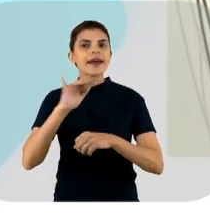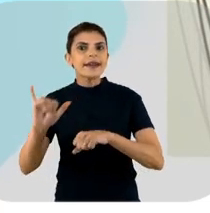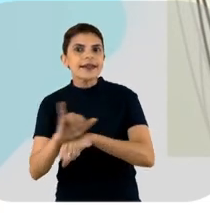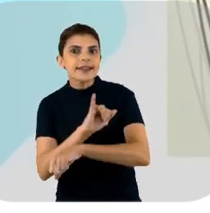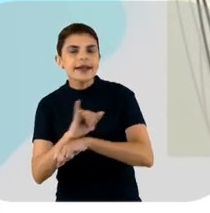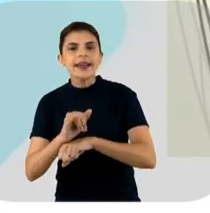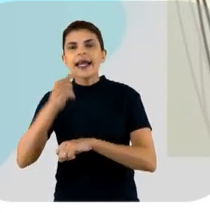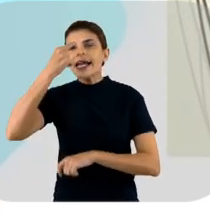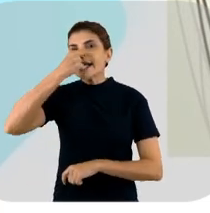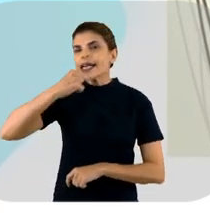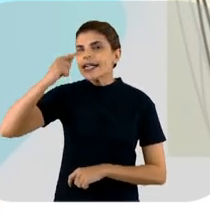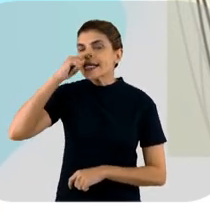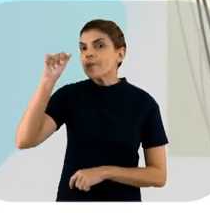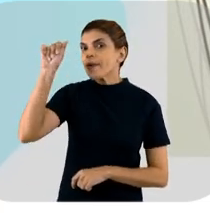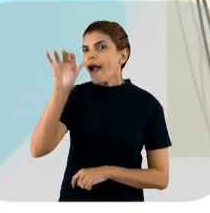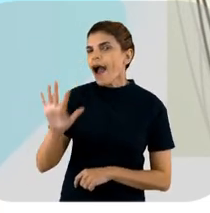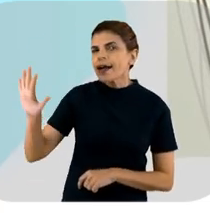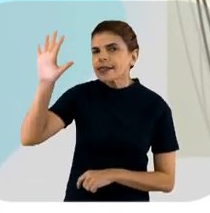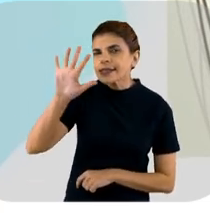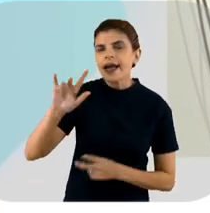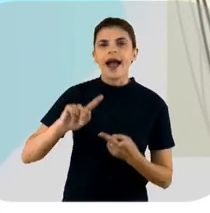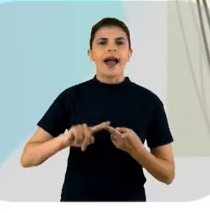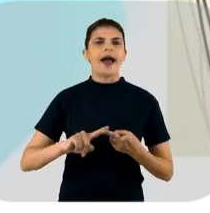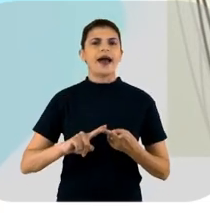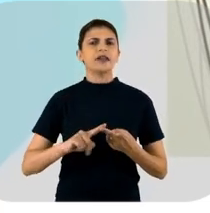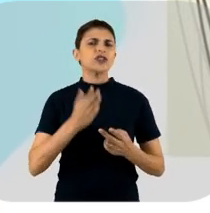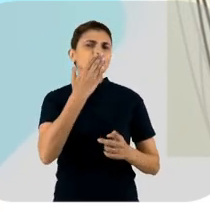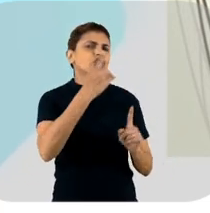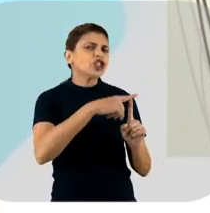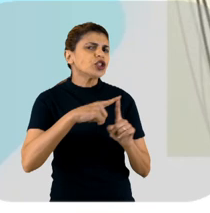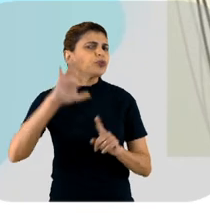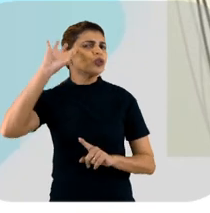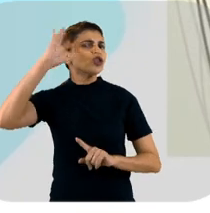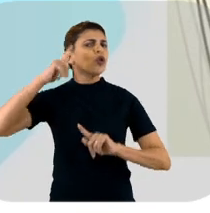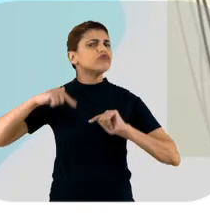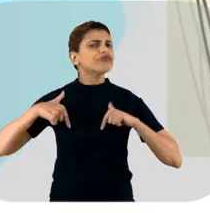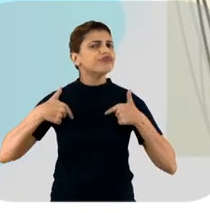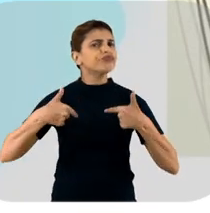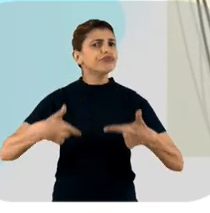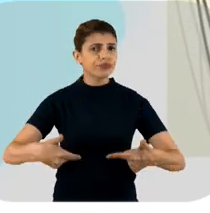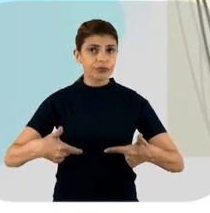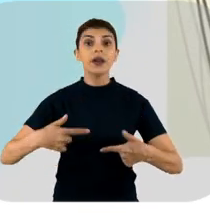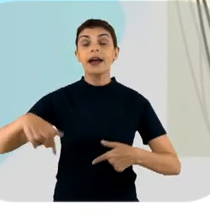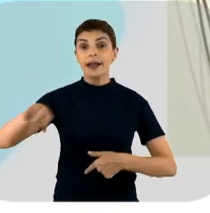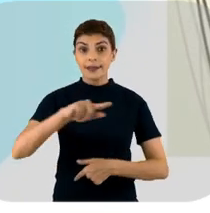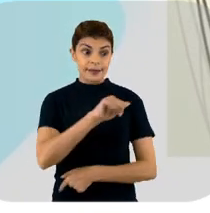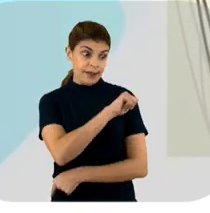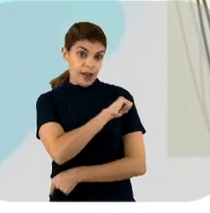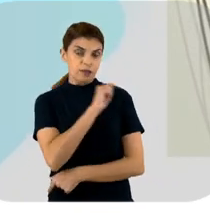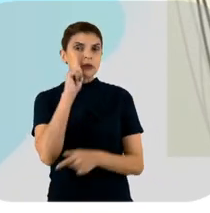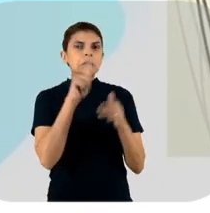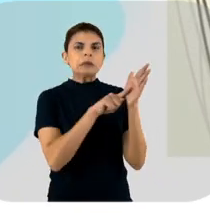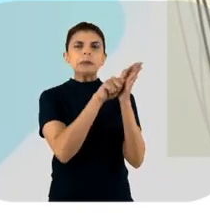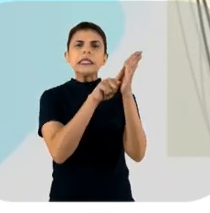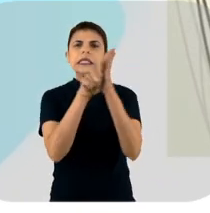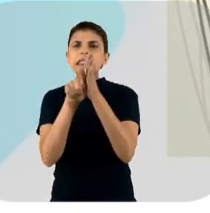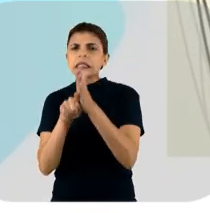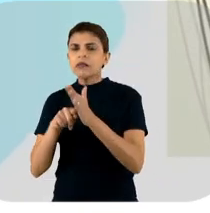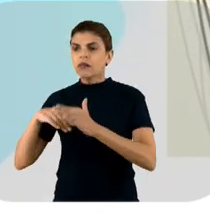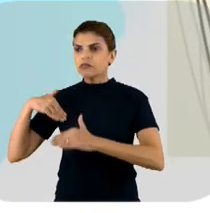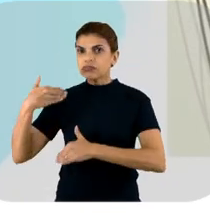como se foi na gripe asiática, que tipo de soluções. E aí os alunos vão pesquisando, e à